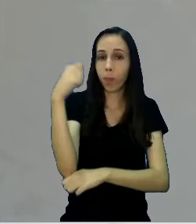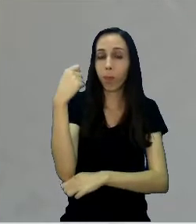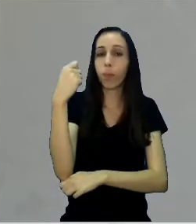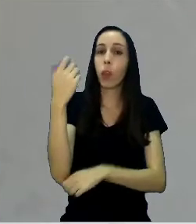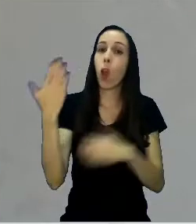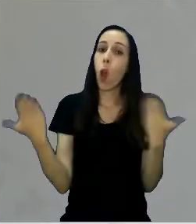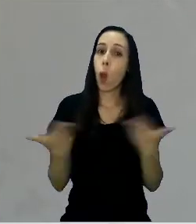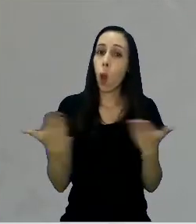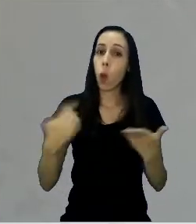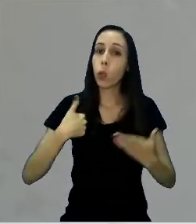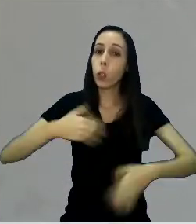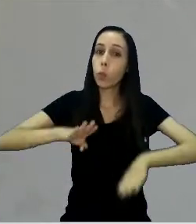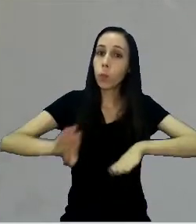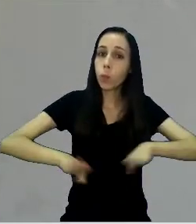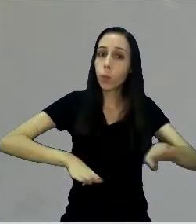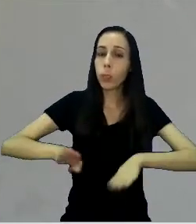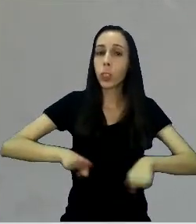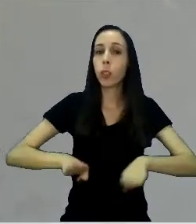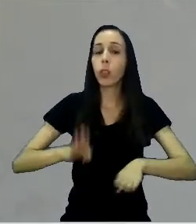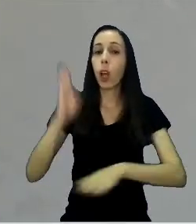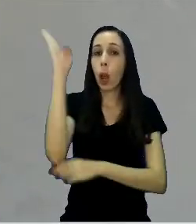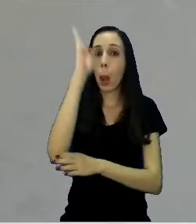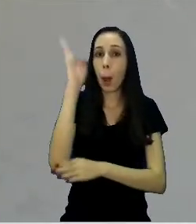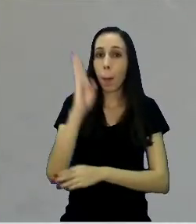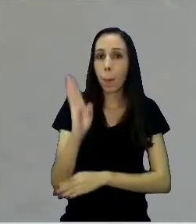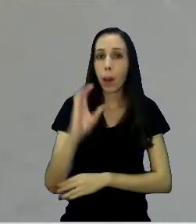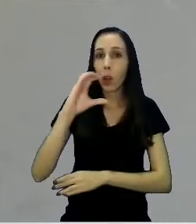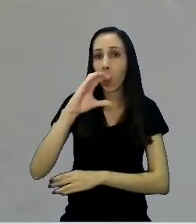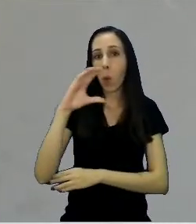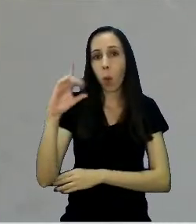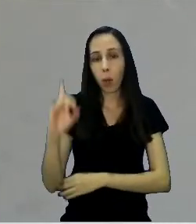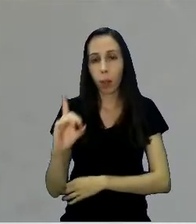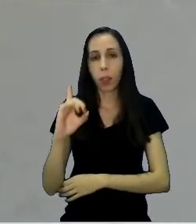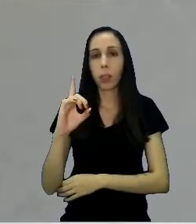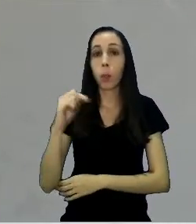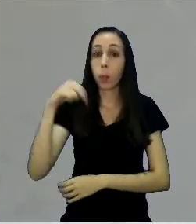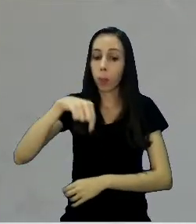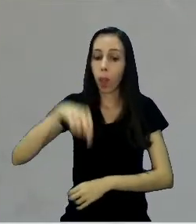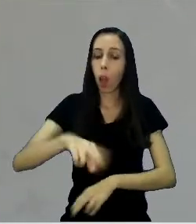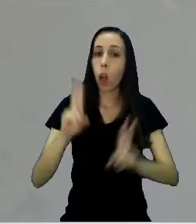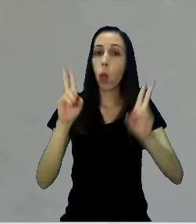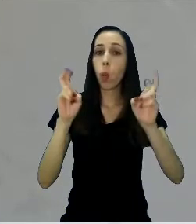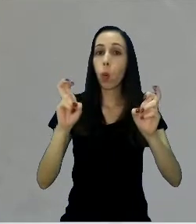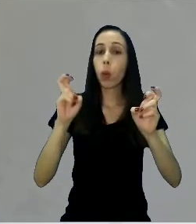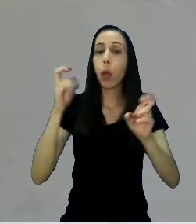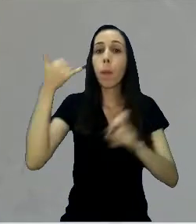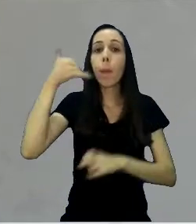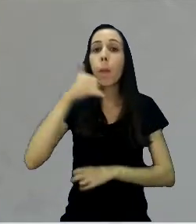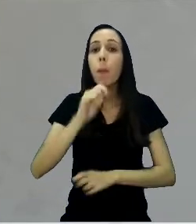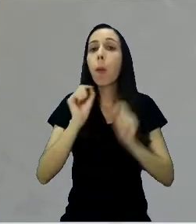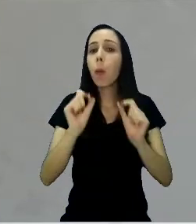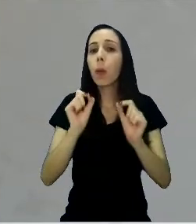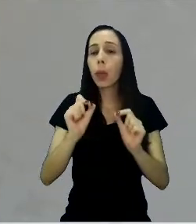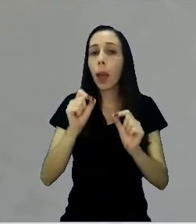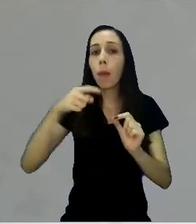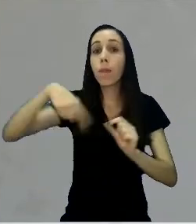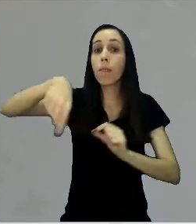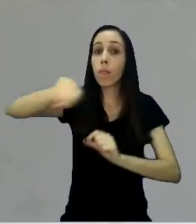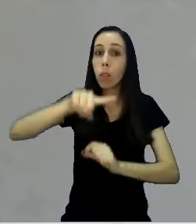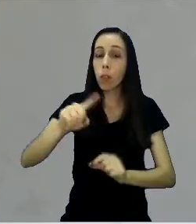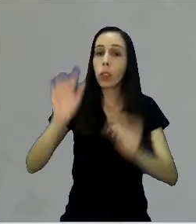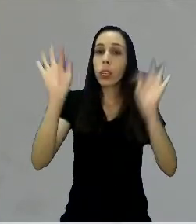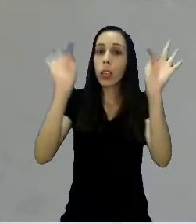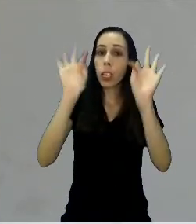Comissão Nacional de Formação da RCC Brasil. O tema desta pregação é